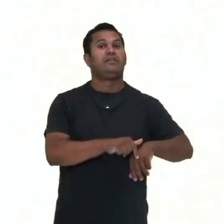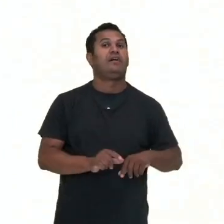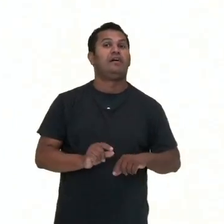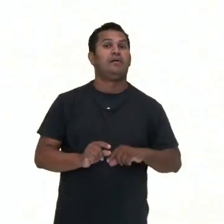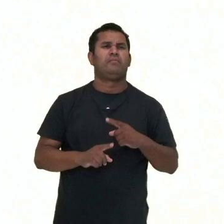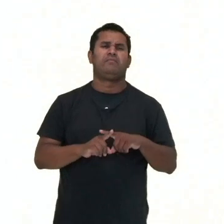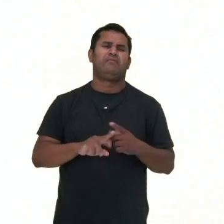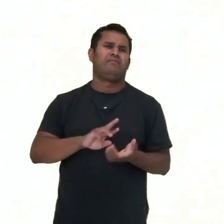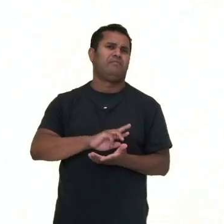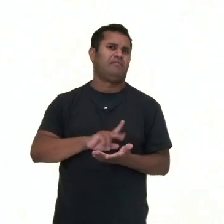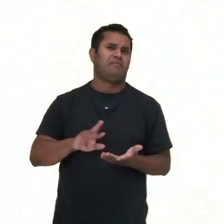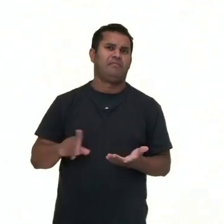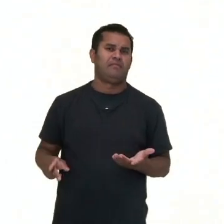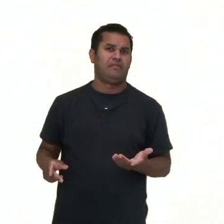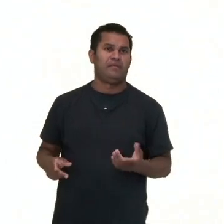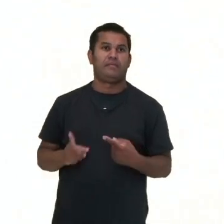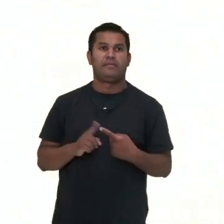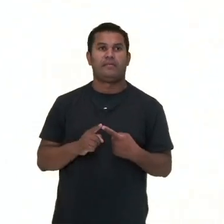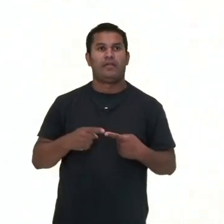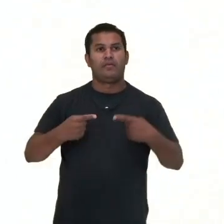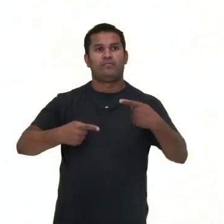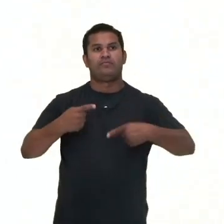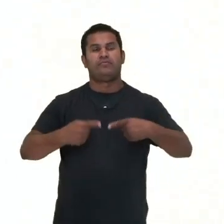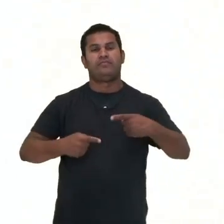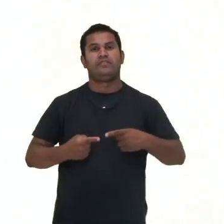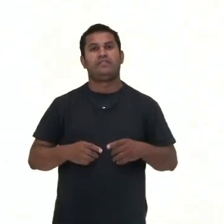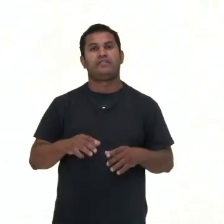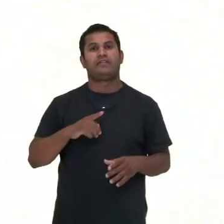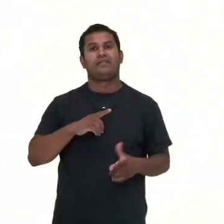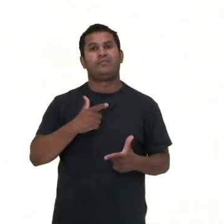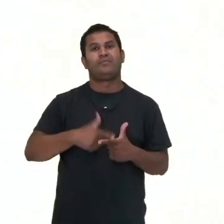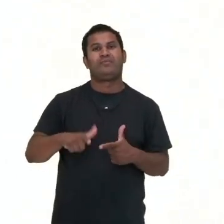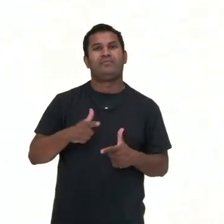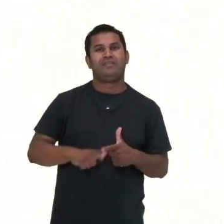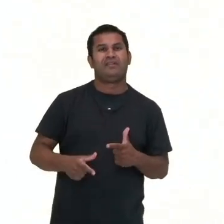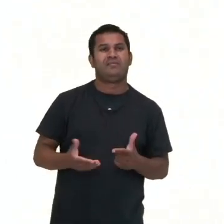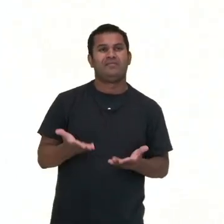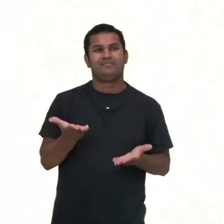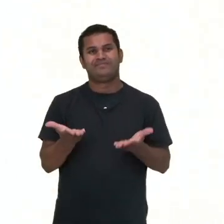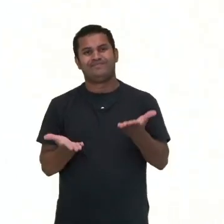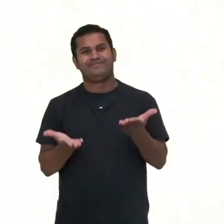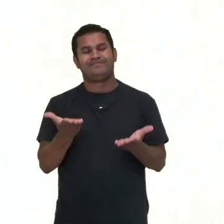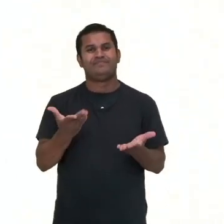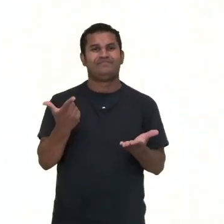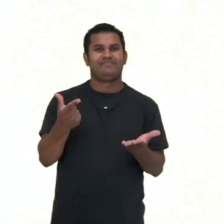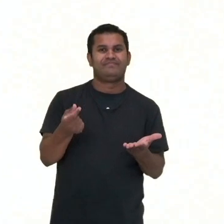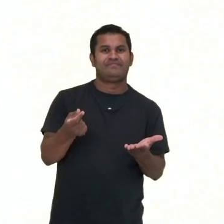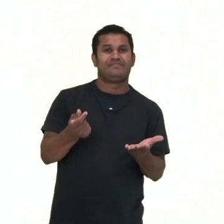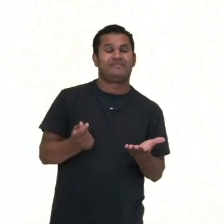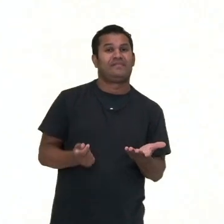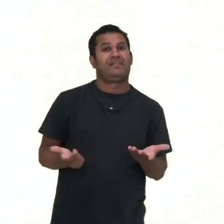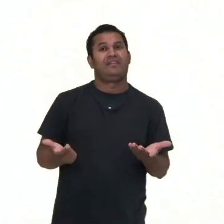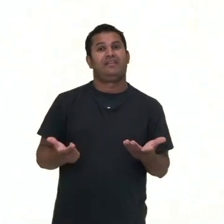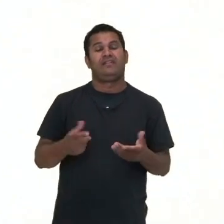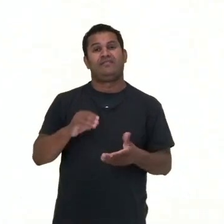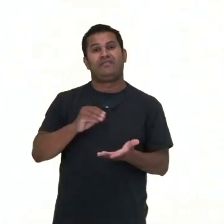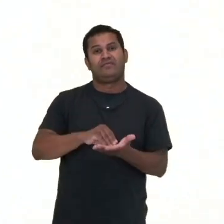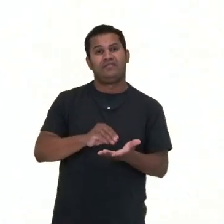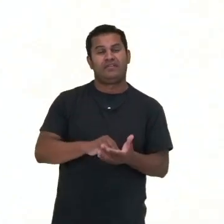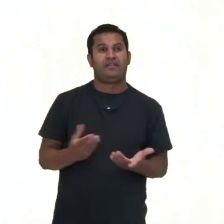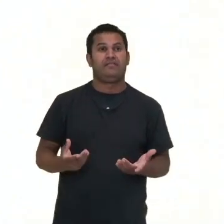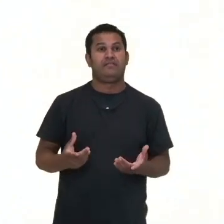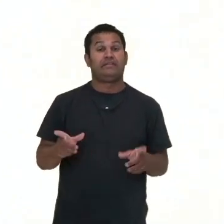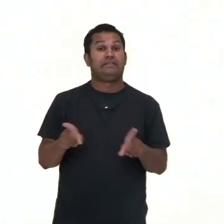né? Política instável e a centralização da monarquia, guerras que eles tiveram que enfrentar antes de